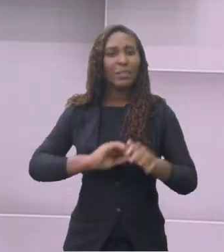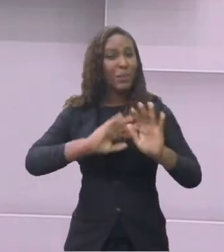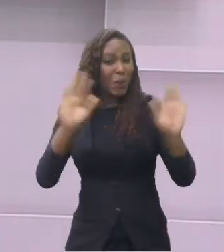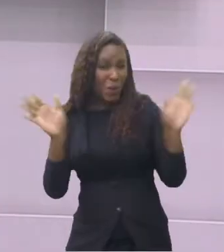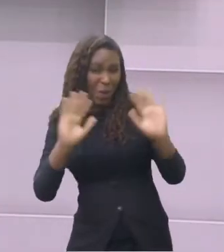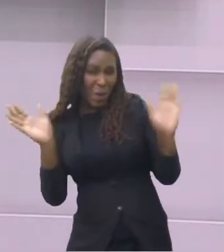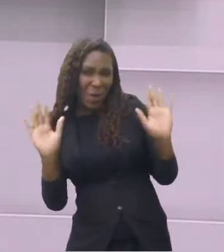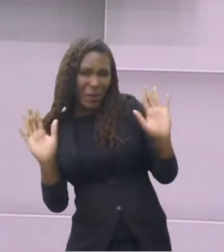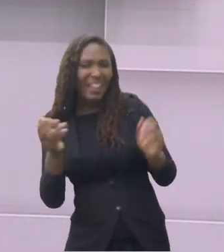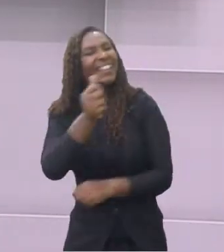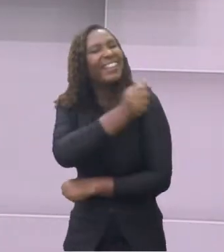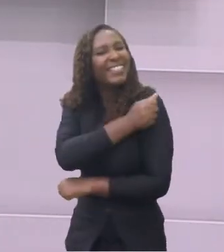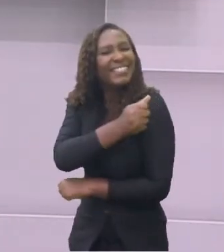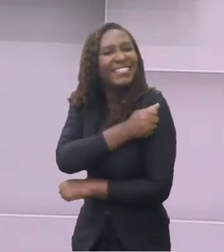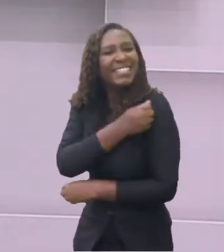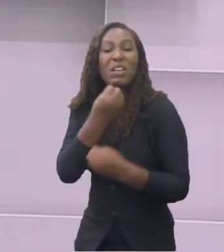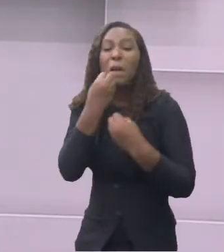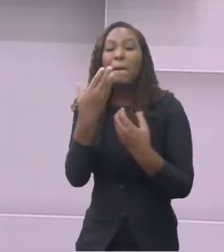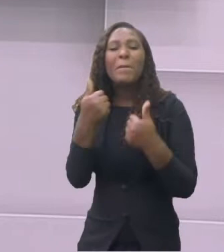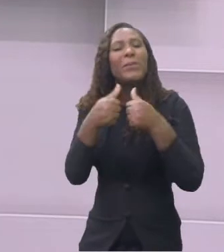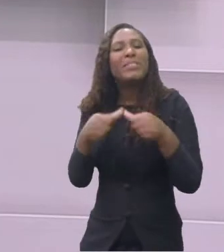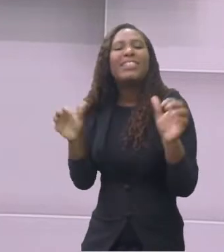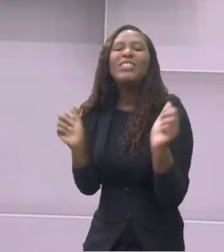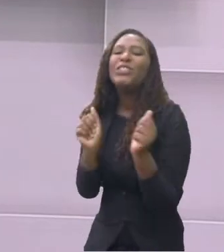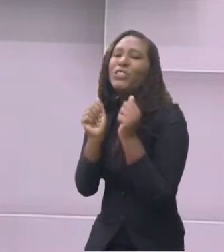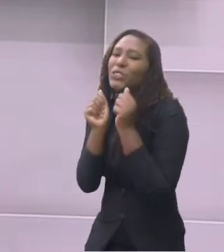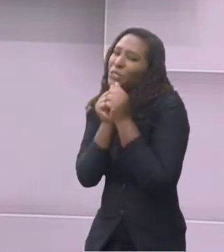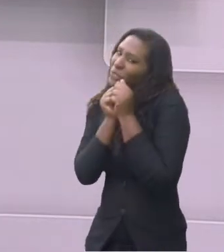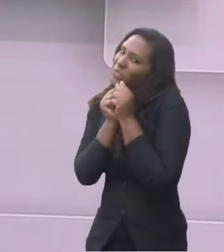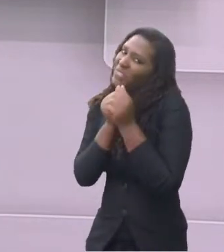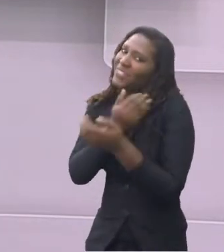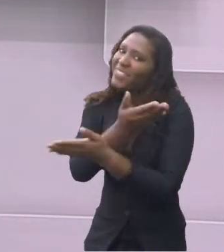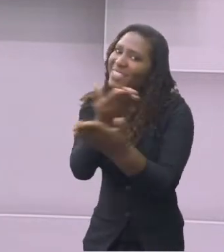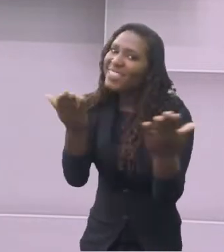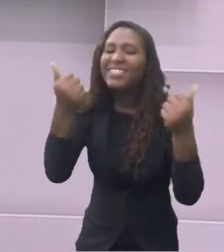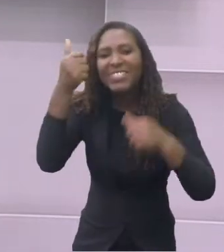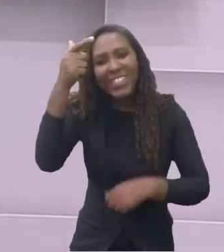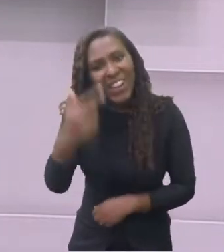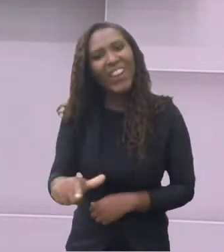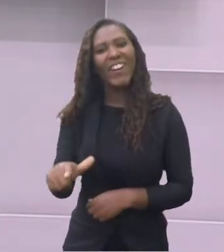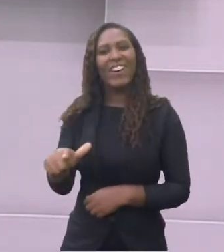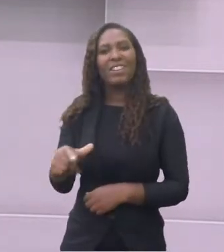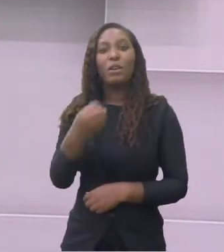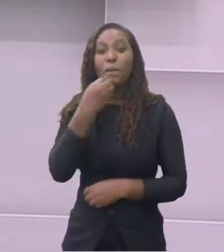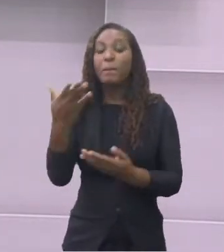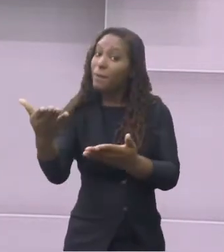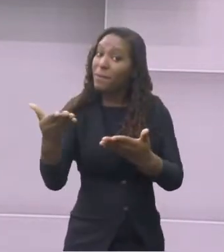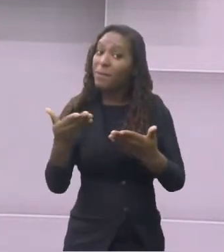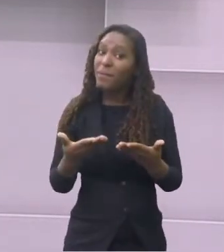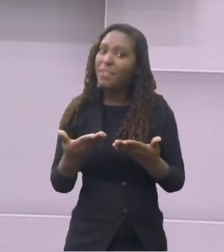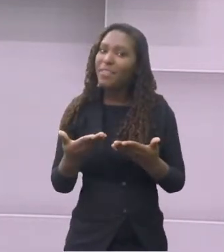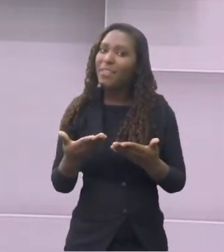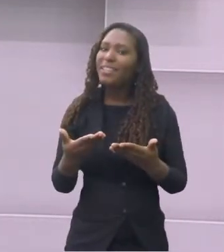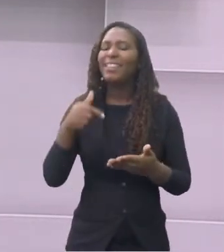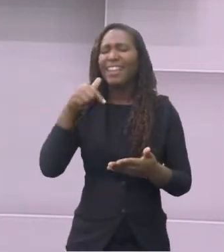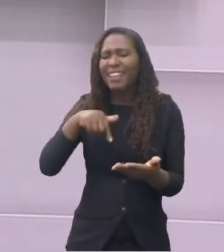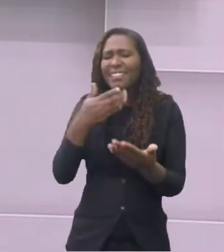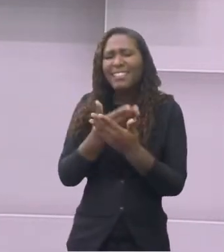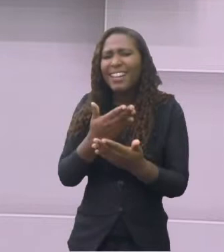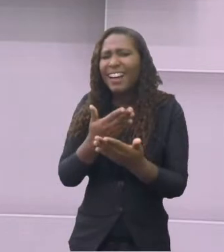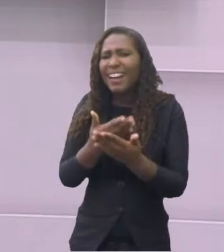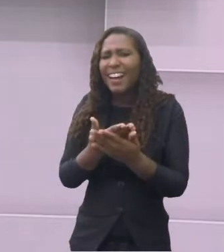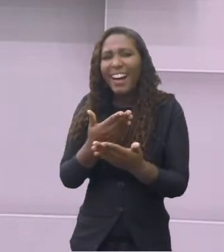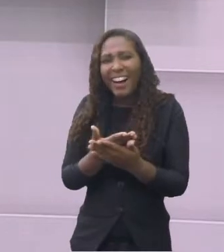Olá, pessoal! Que bom estarmos juntos novamente. Seja bem-vindo a esta nossa